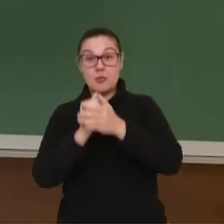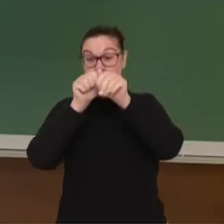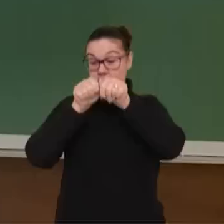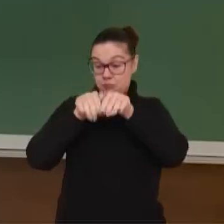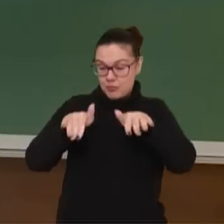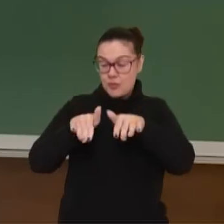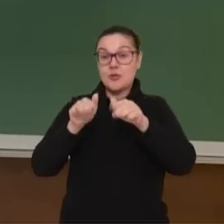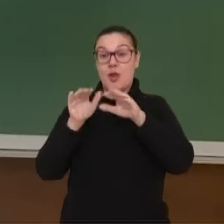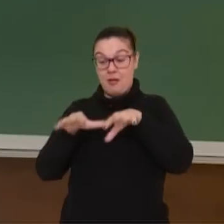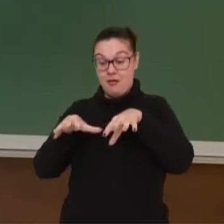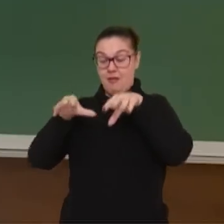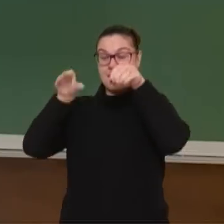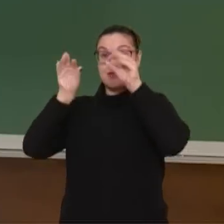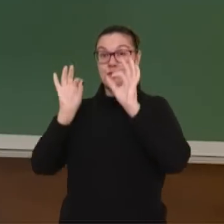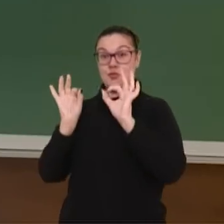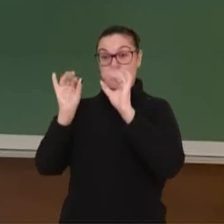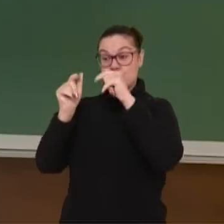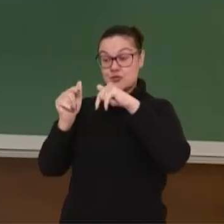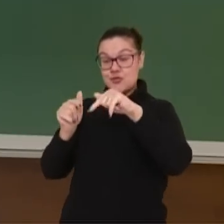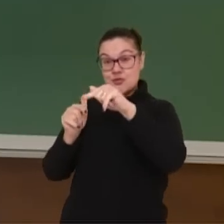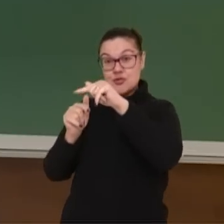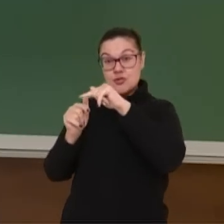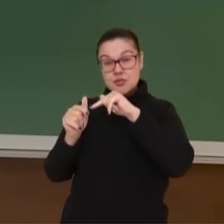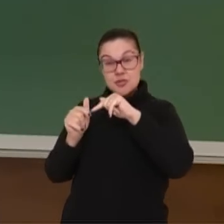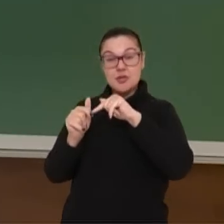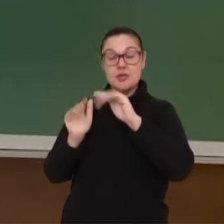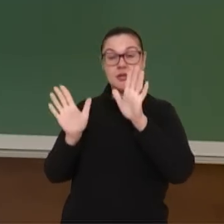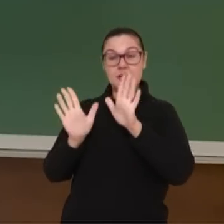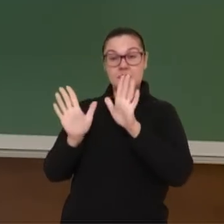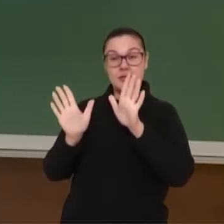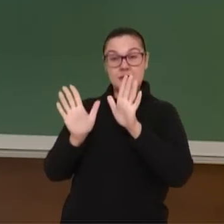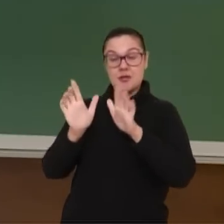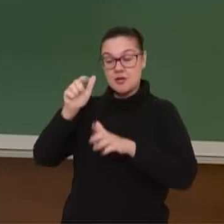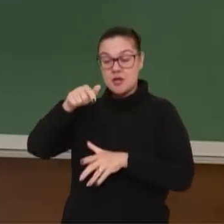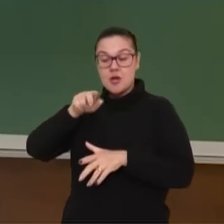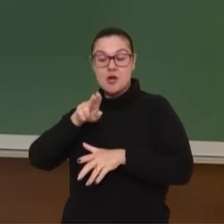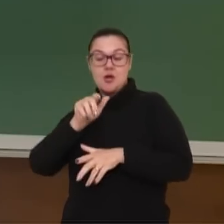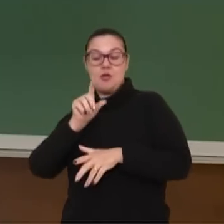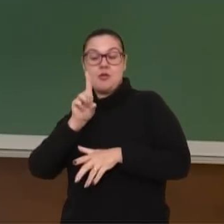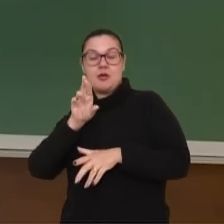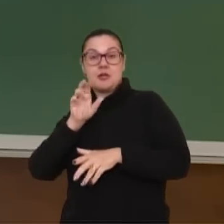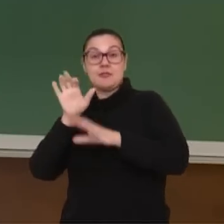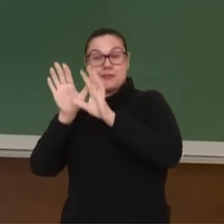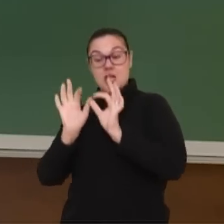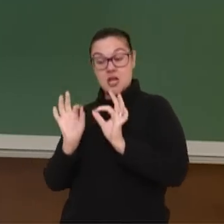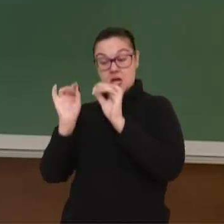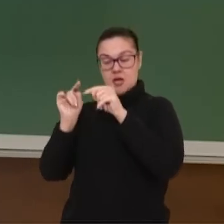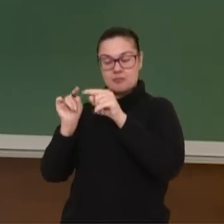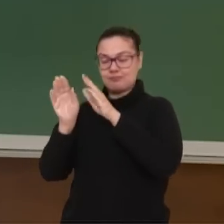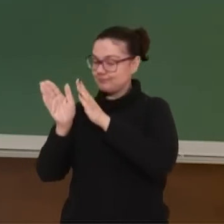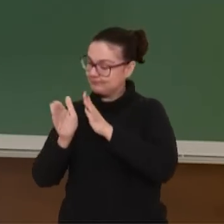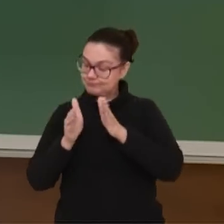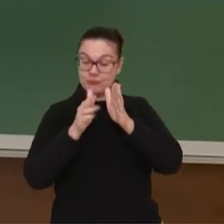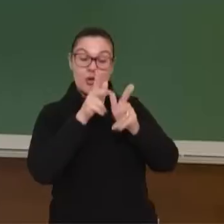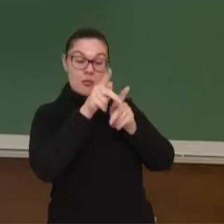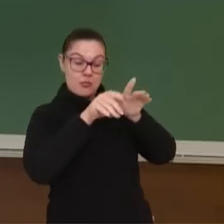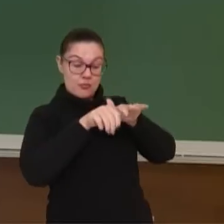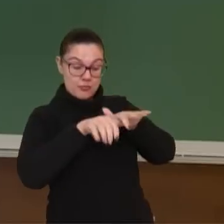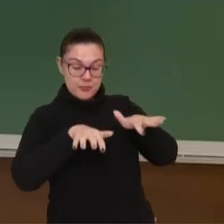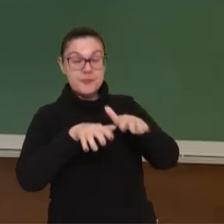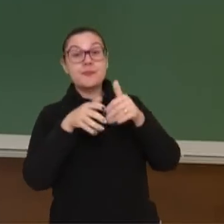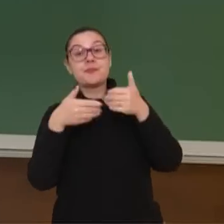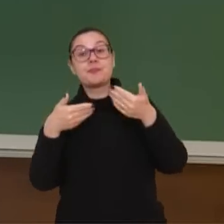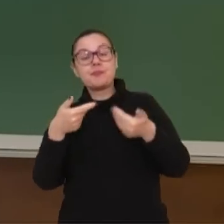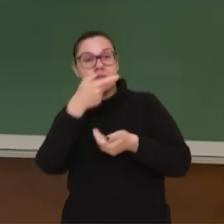ela saiu desses meios sociais mais chiques, mais ricos e foi para toda a população. Então